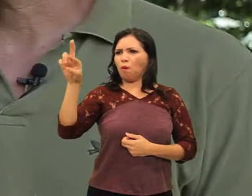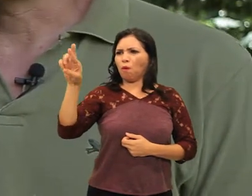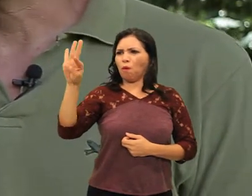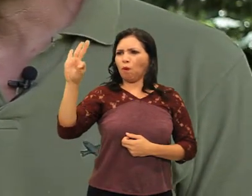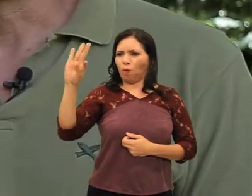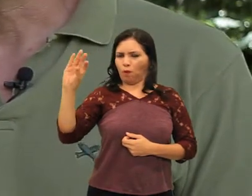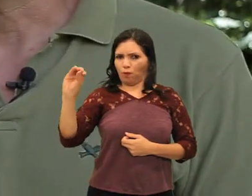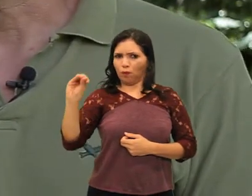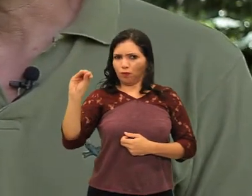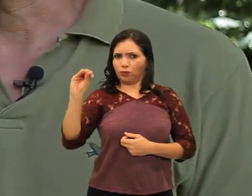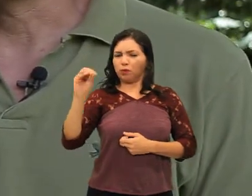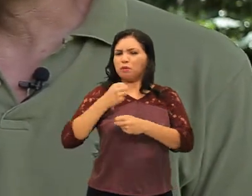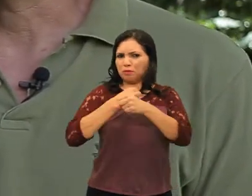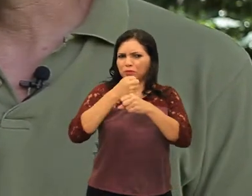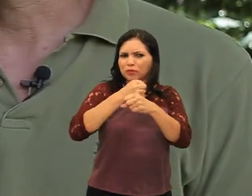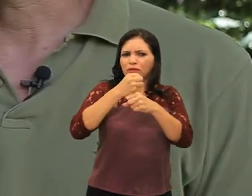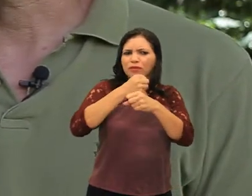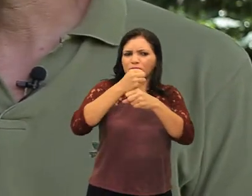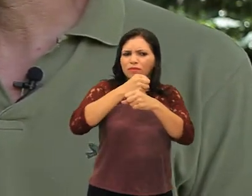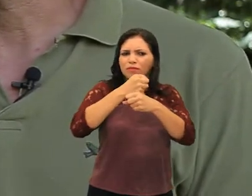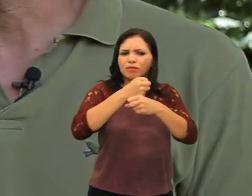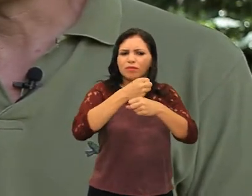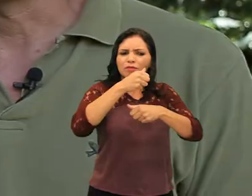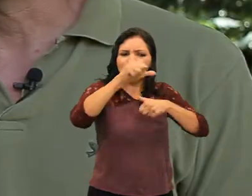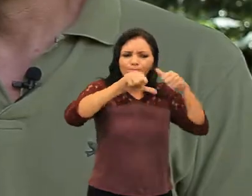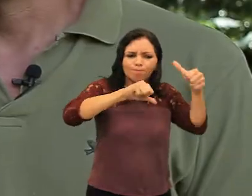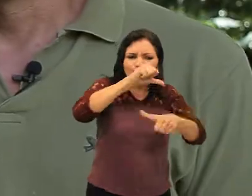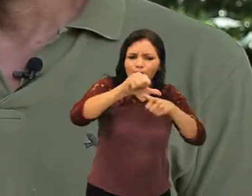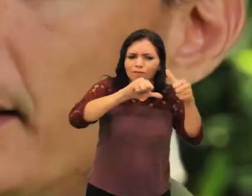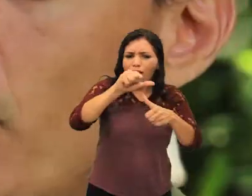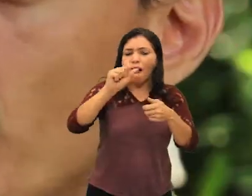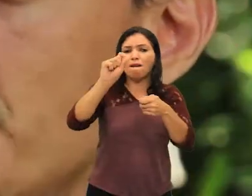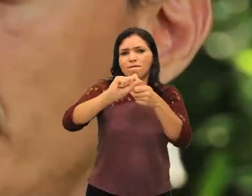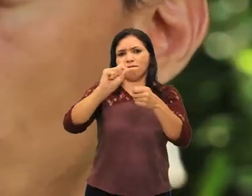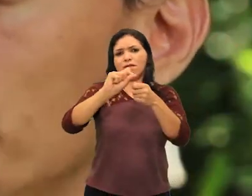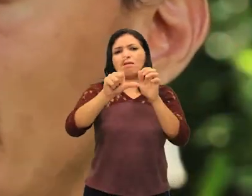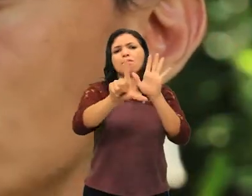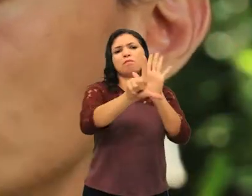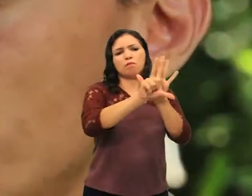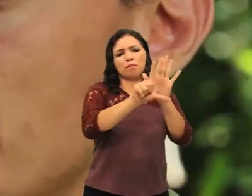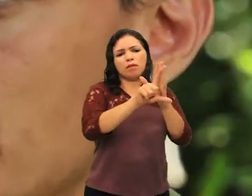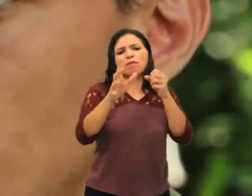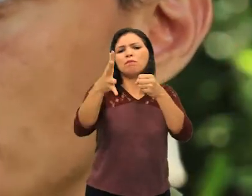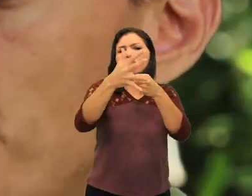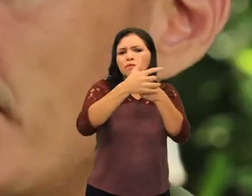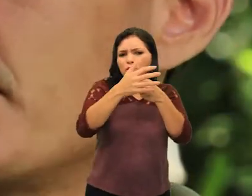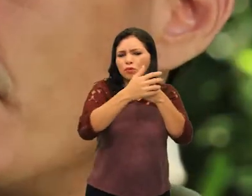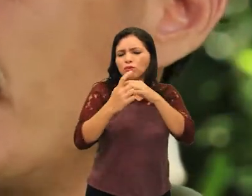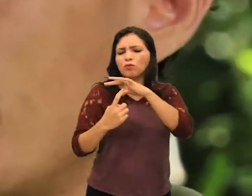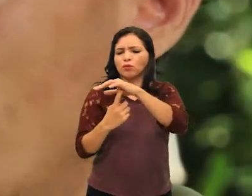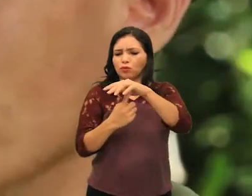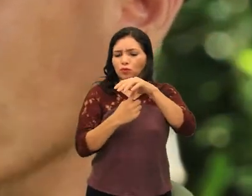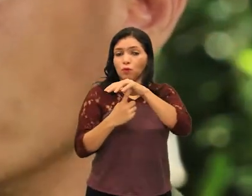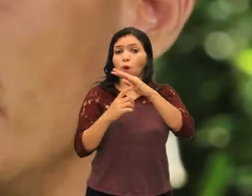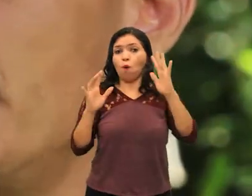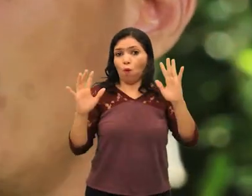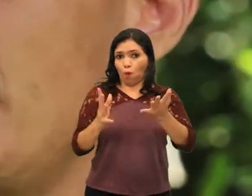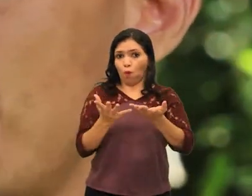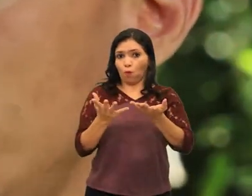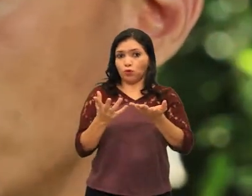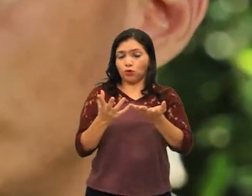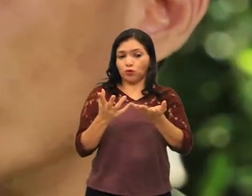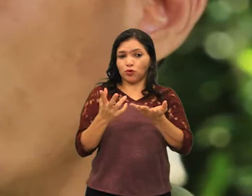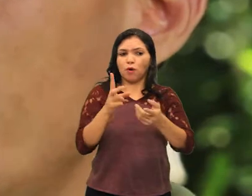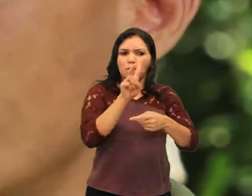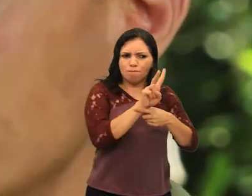por um processo, né, fez uma lei para proteger esse parque. Então hoje ele é uma unidade de conservação de proteção integral. Então